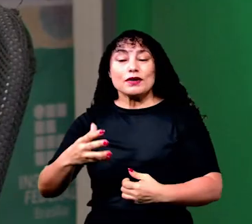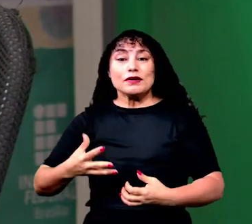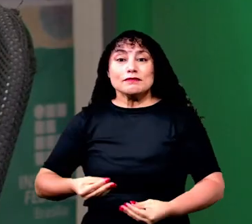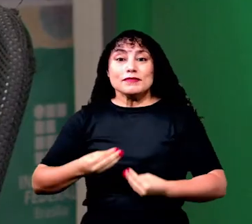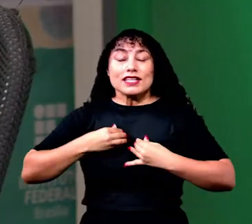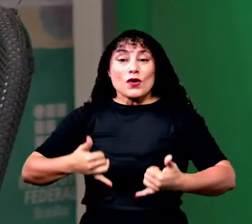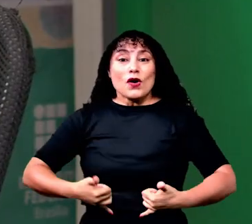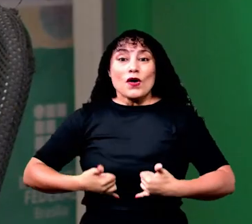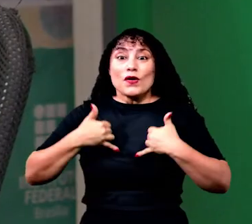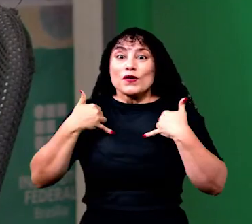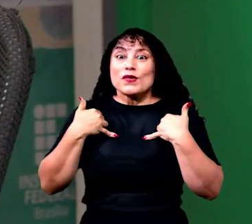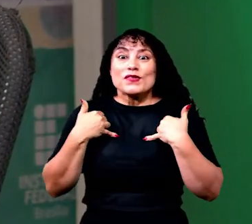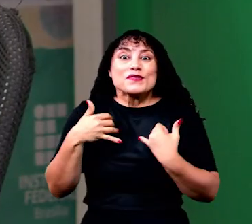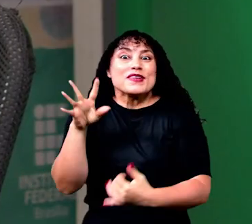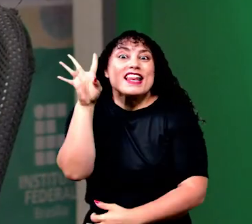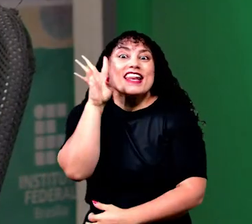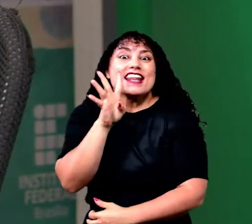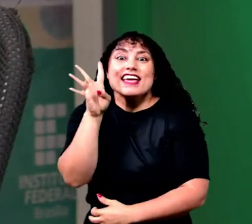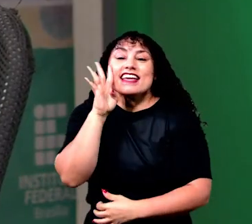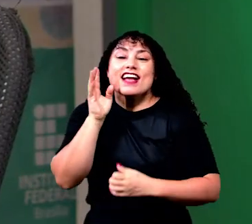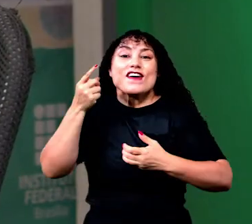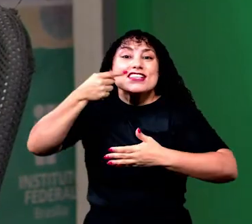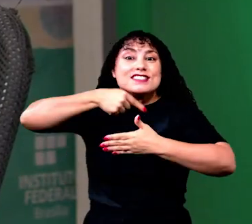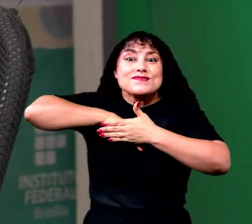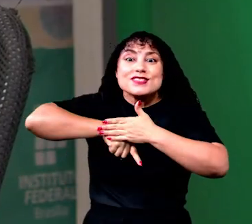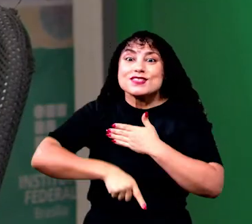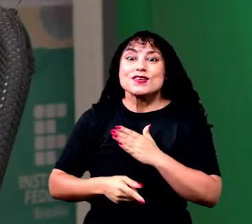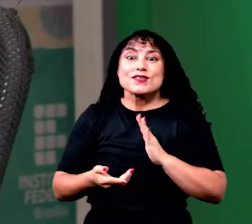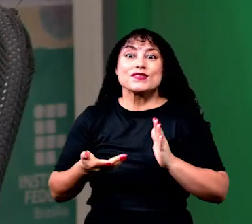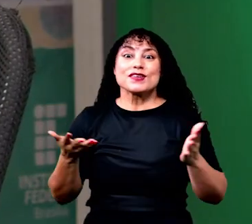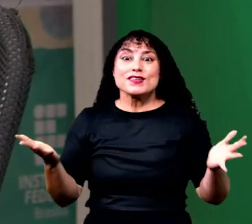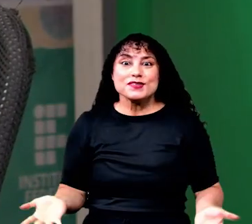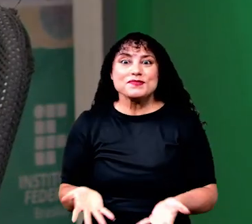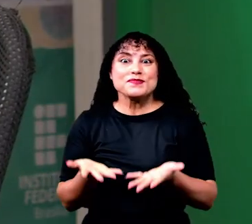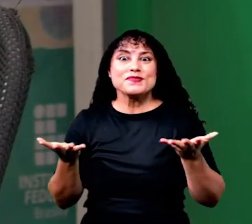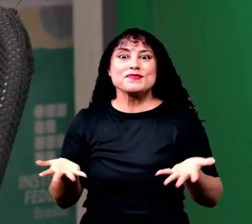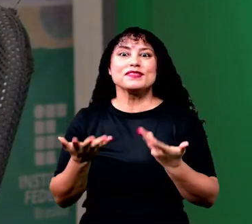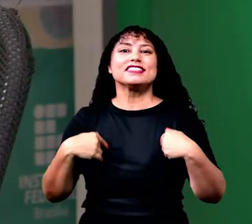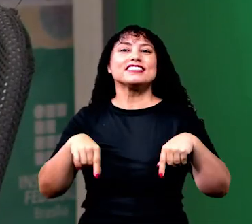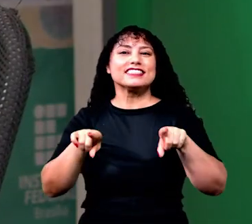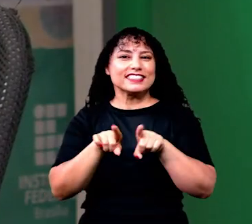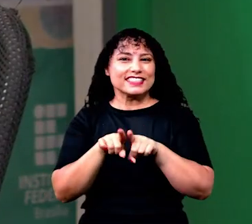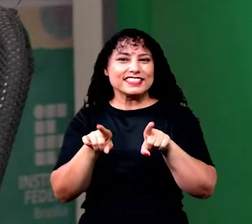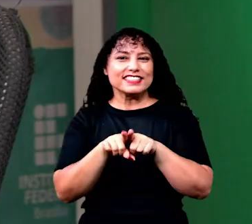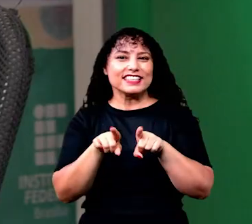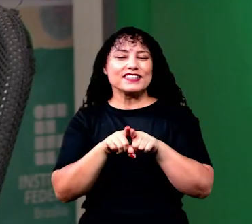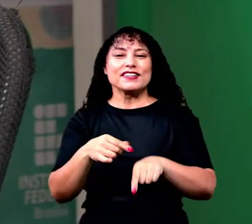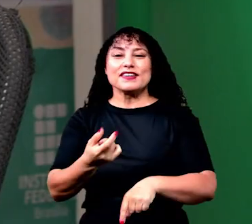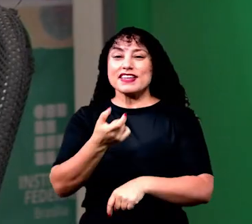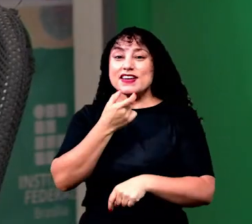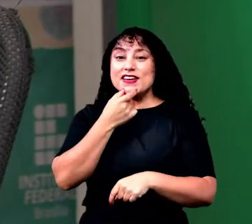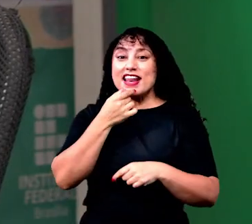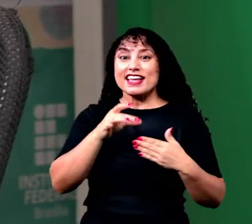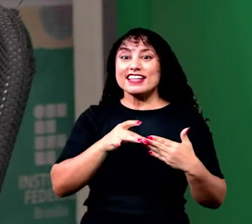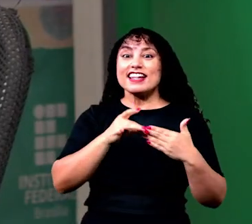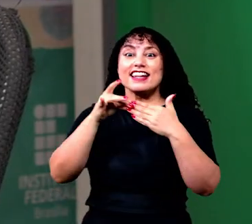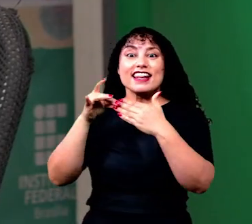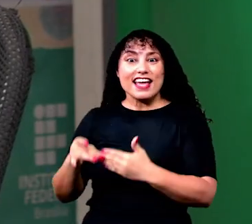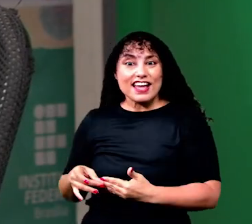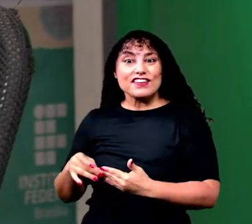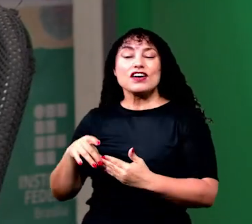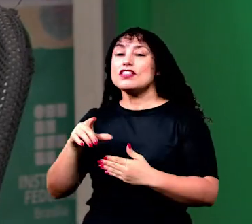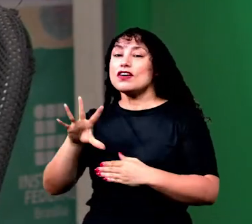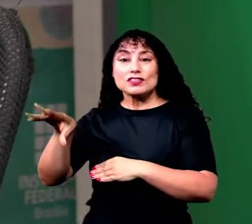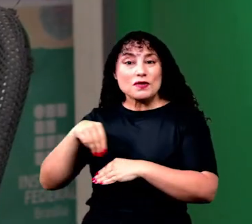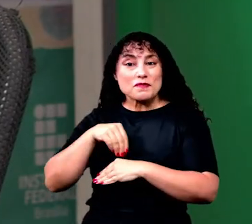me deu tanto orgulho de ver como é bacana essa imersão que a gente proporciona também, né. Porque o inglês ele